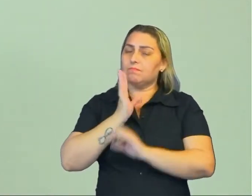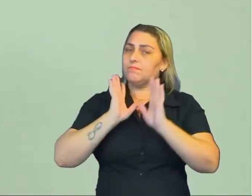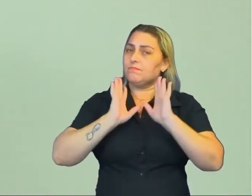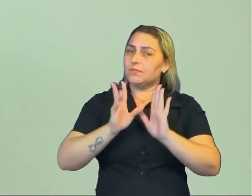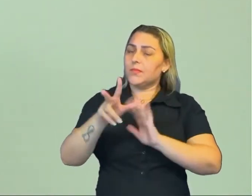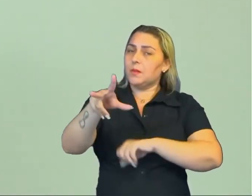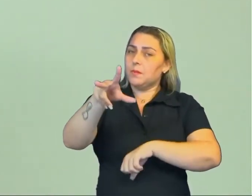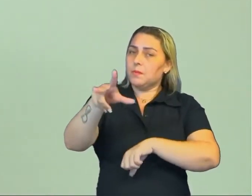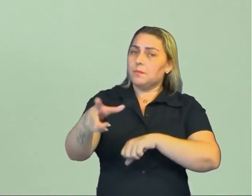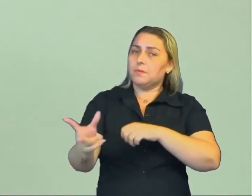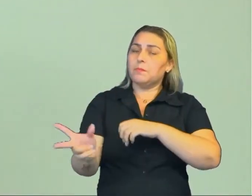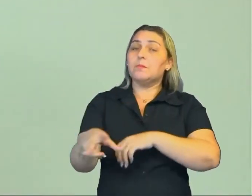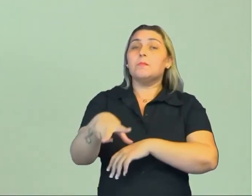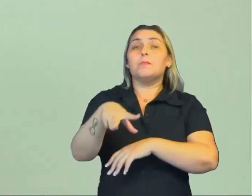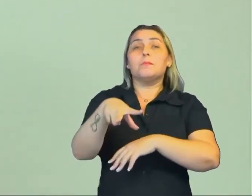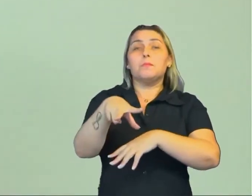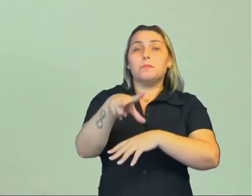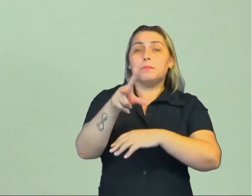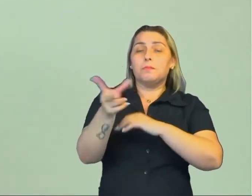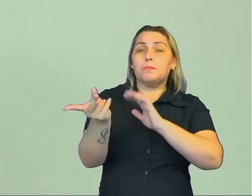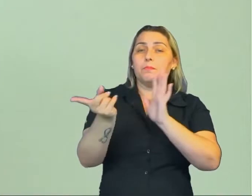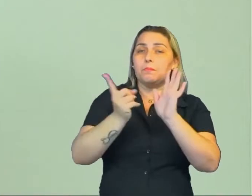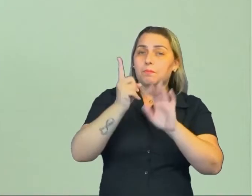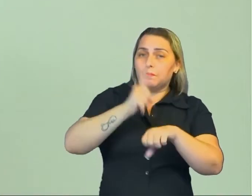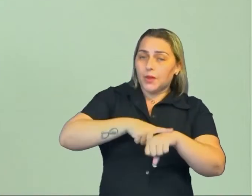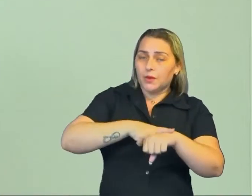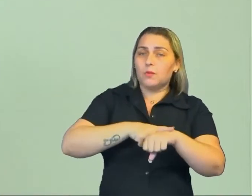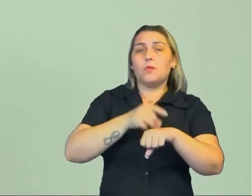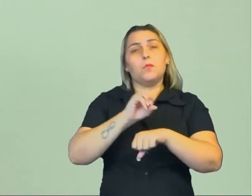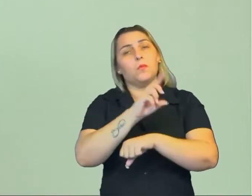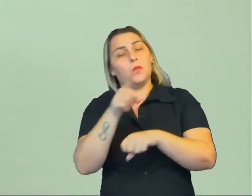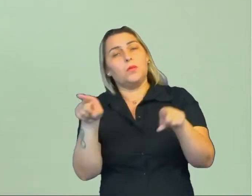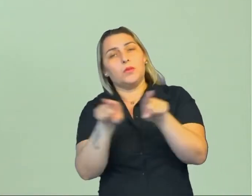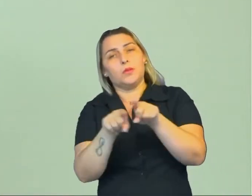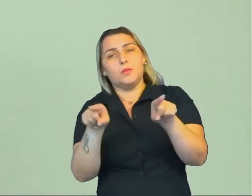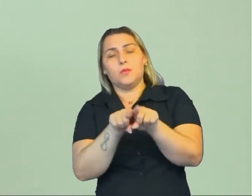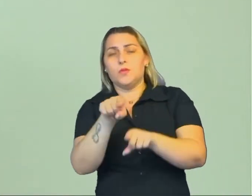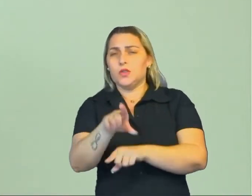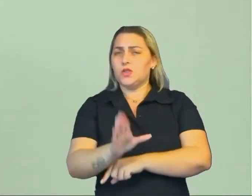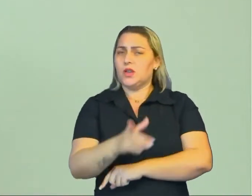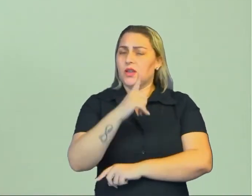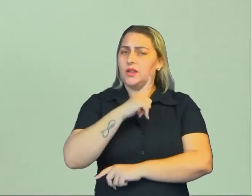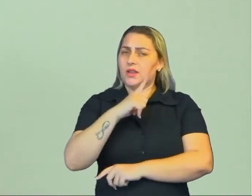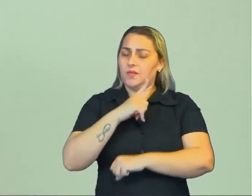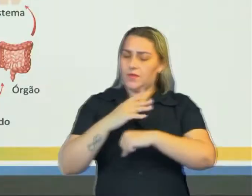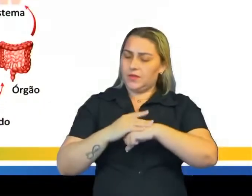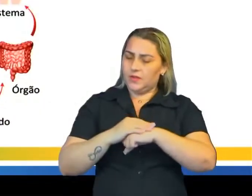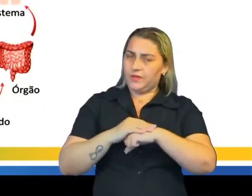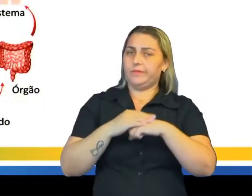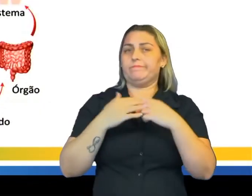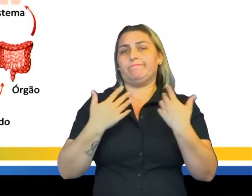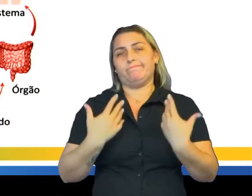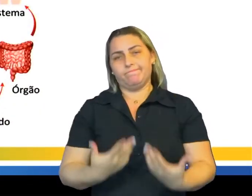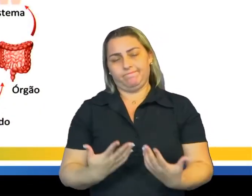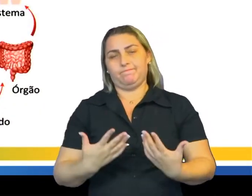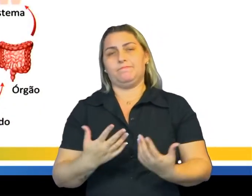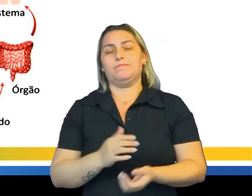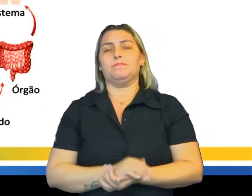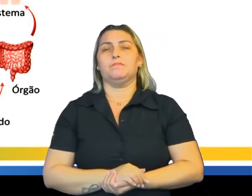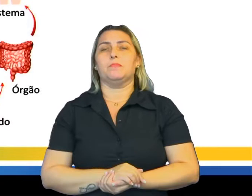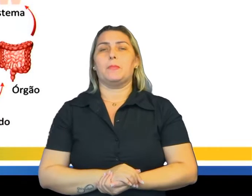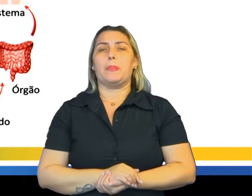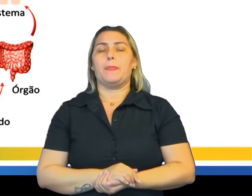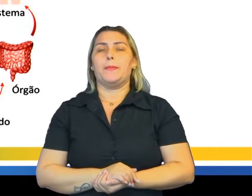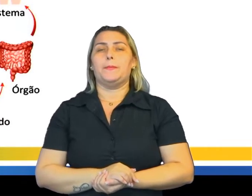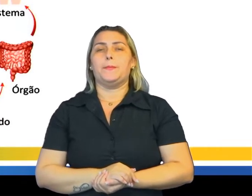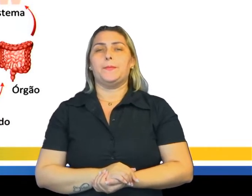que contraiu, ou até mesmo você já teve esse desprazer de ter contraído essa